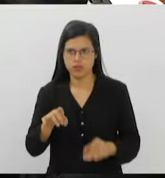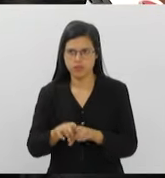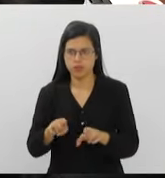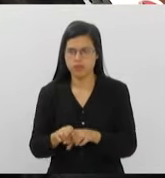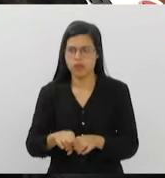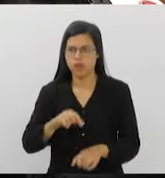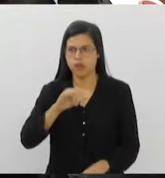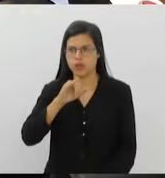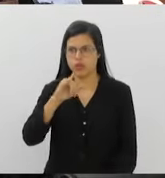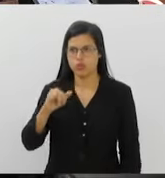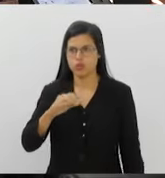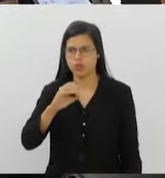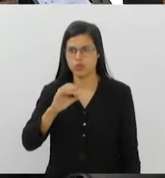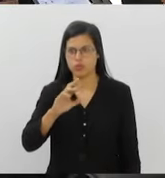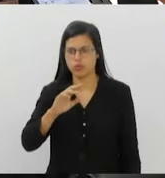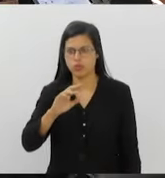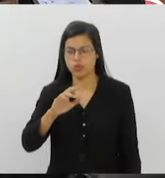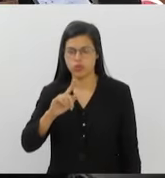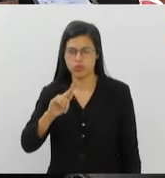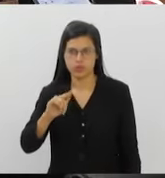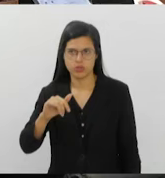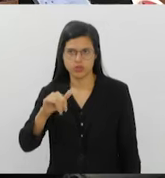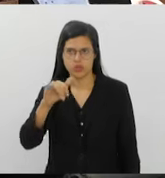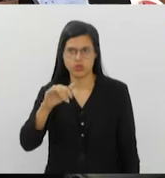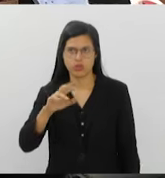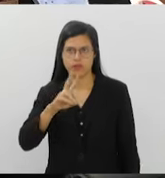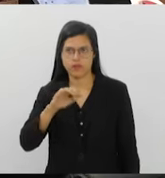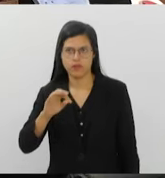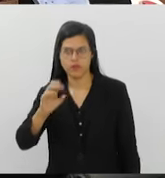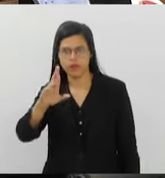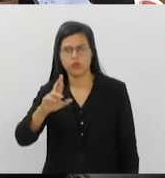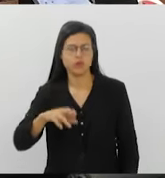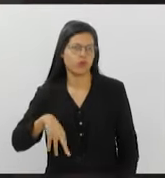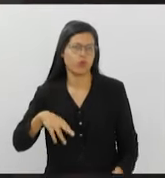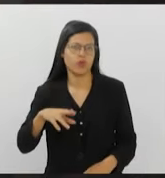Jordi, Vitor Júnior, Fred, Dionísio Lins, Val,